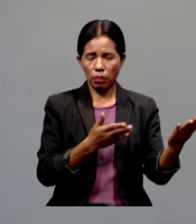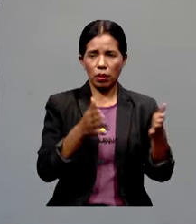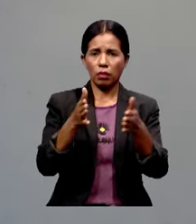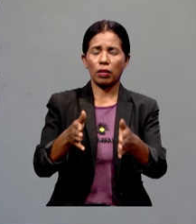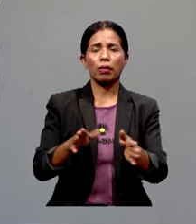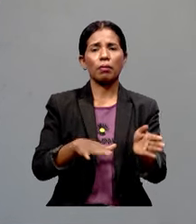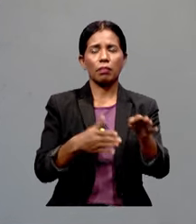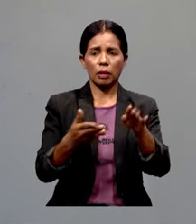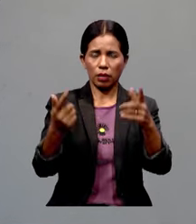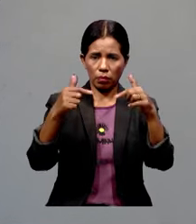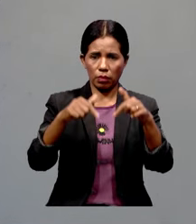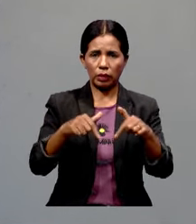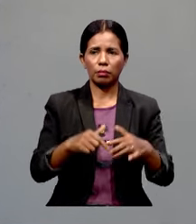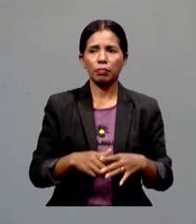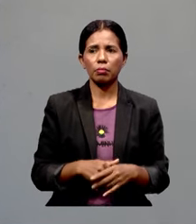será